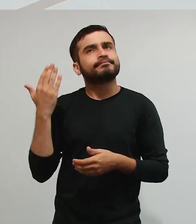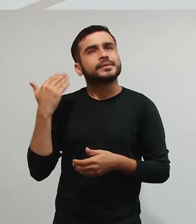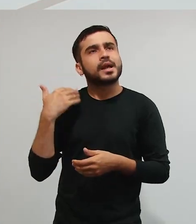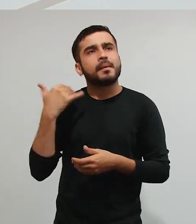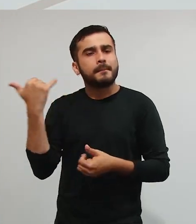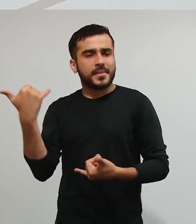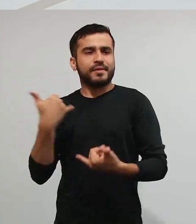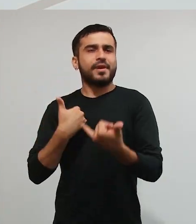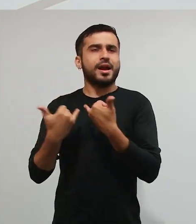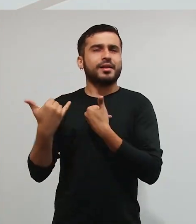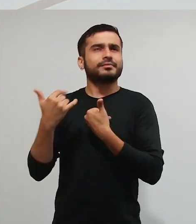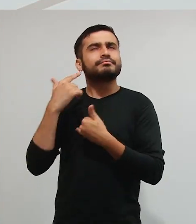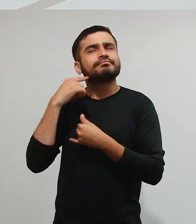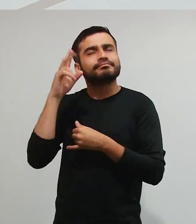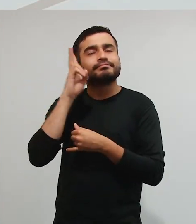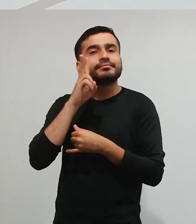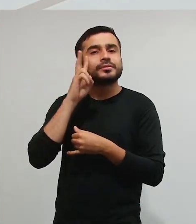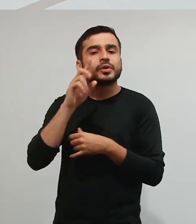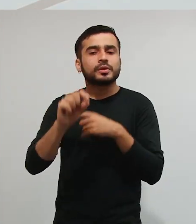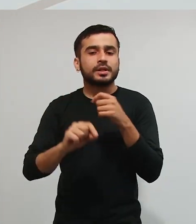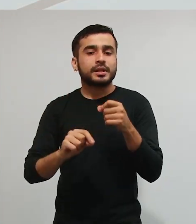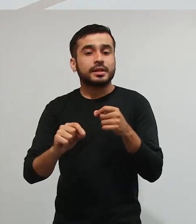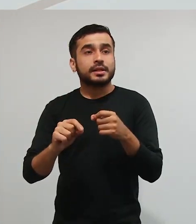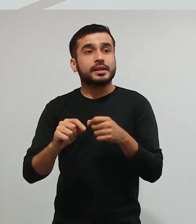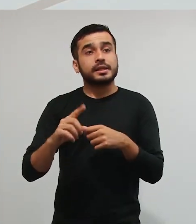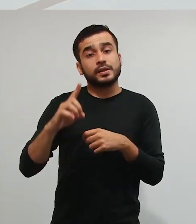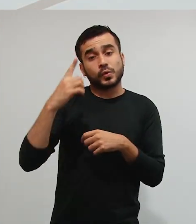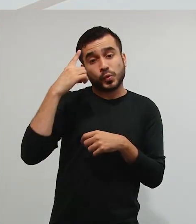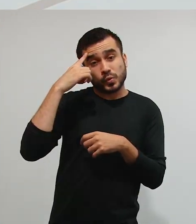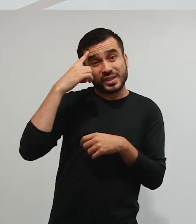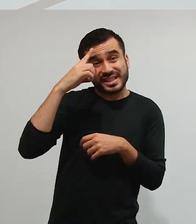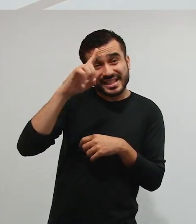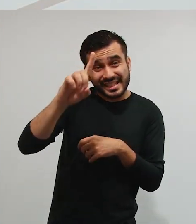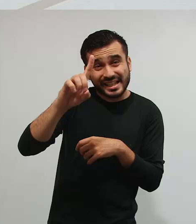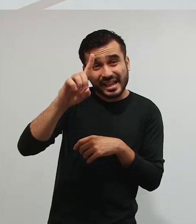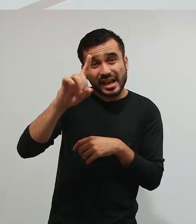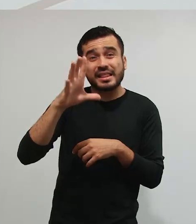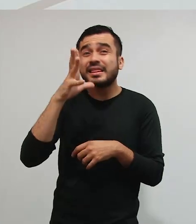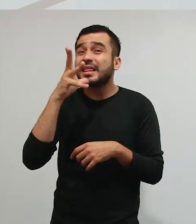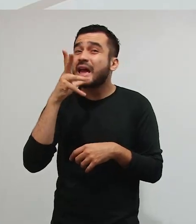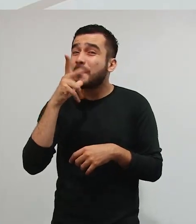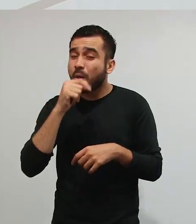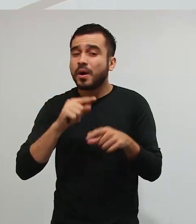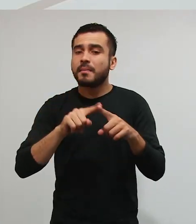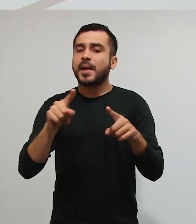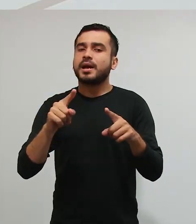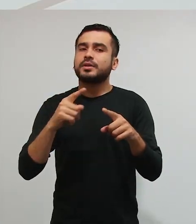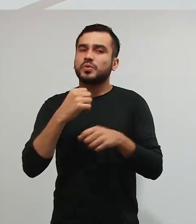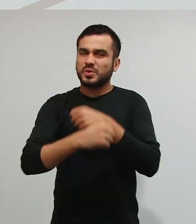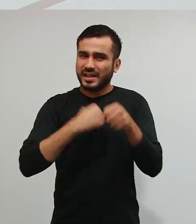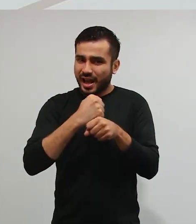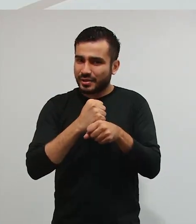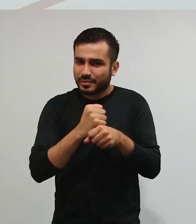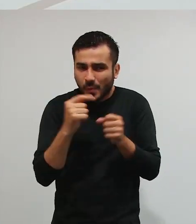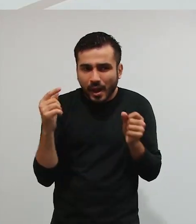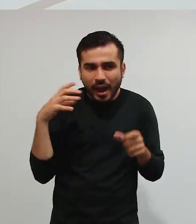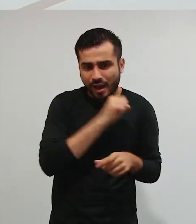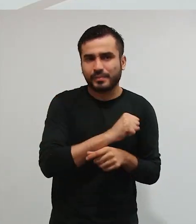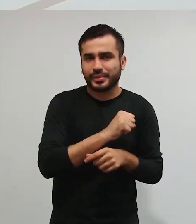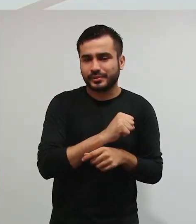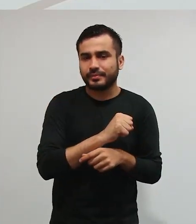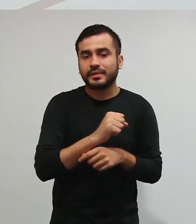frase esses dias que é muito interessante. Os dias são longos, mas os anos são curtos. Então, logo, logo você já estará